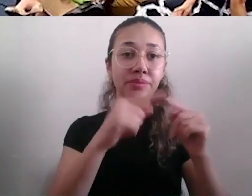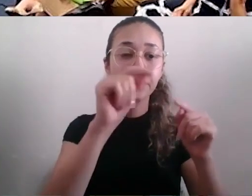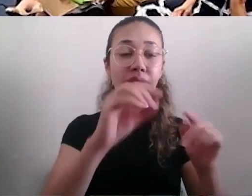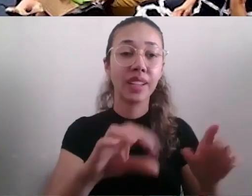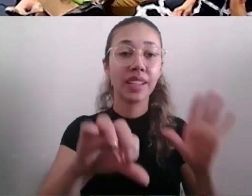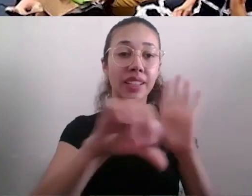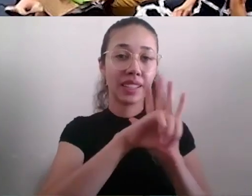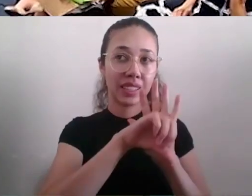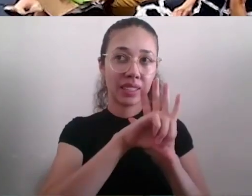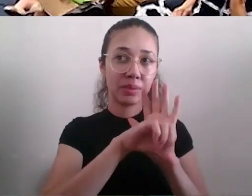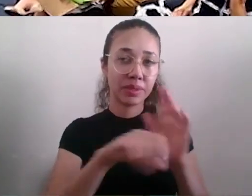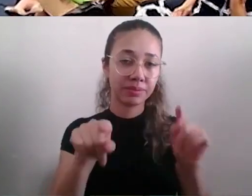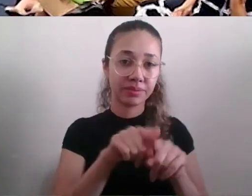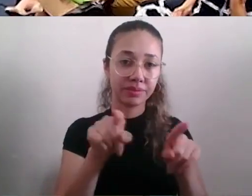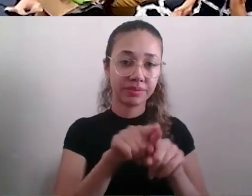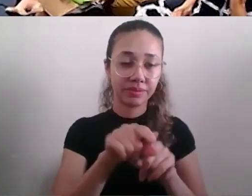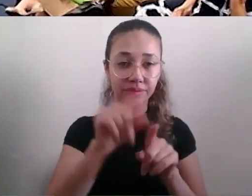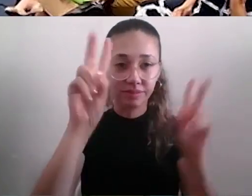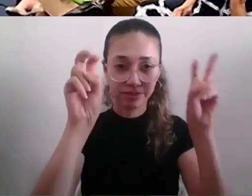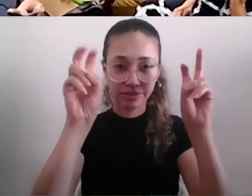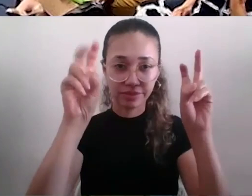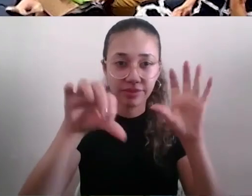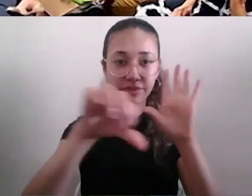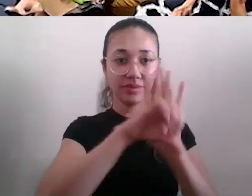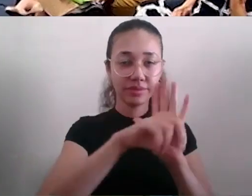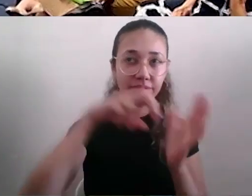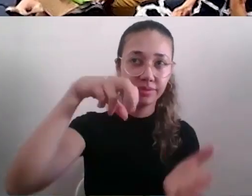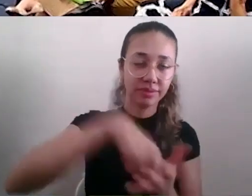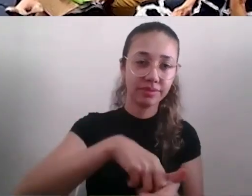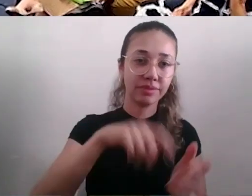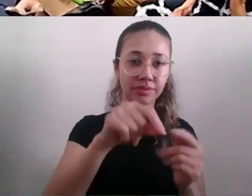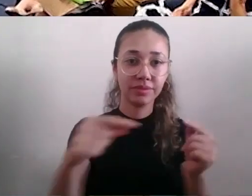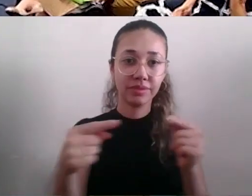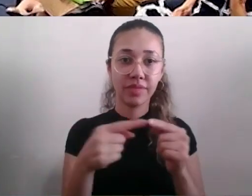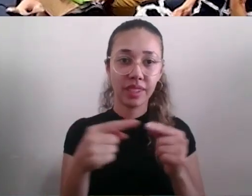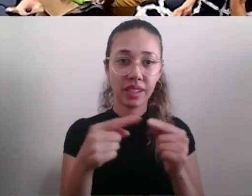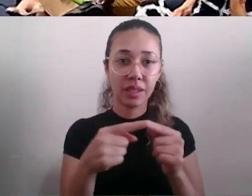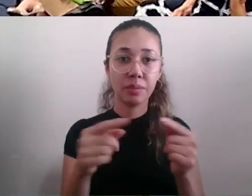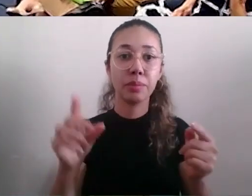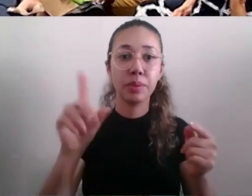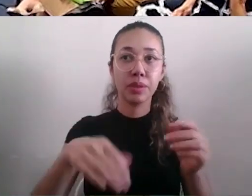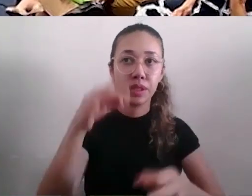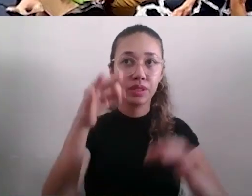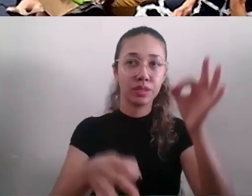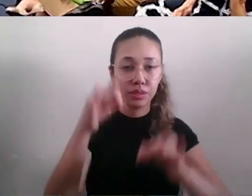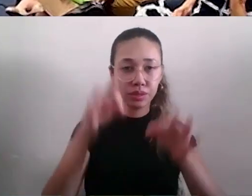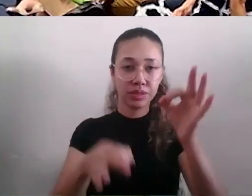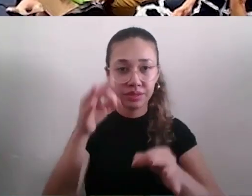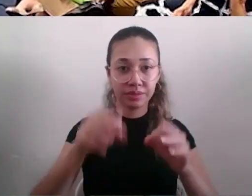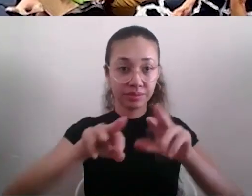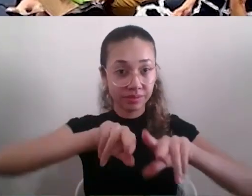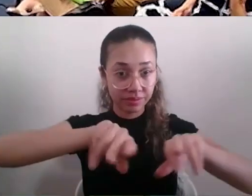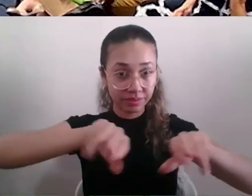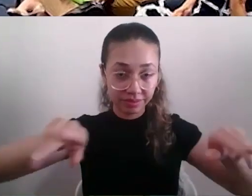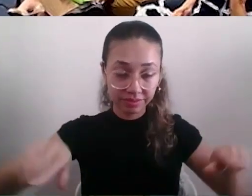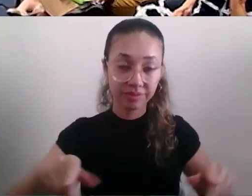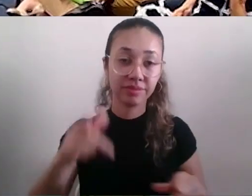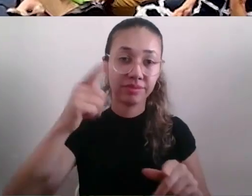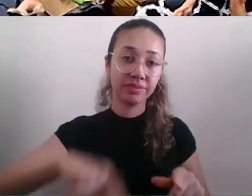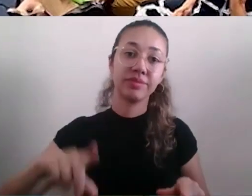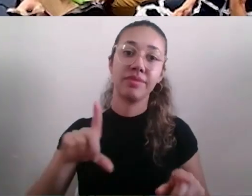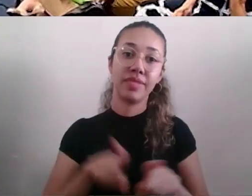Assim como o Crime e Castigo também não é sobre a justiça. É sobre muito mais do que isso, né? É sobre tudo